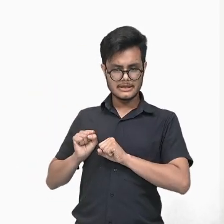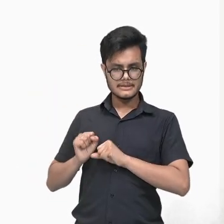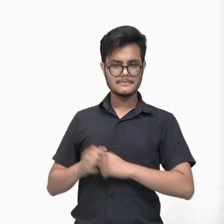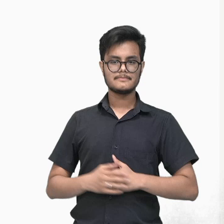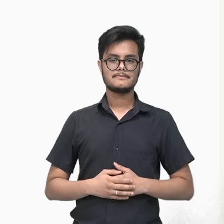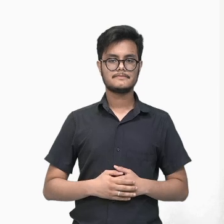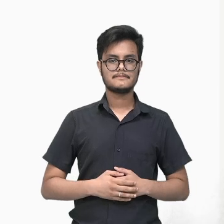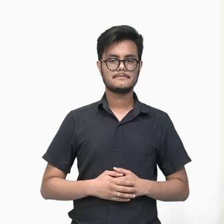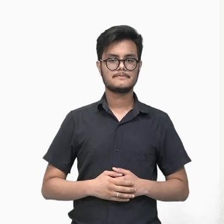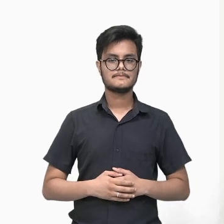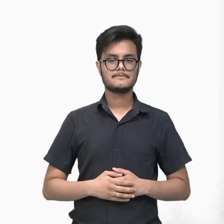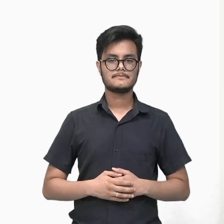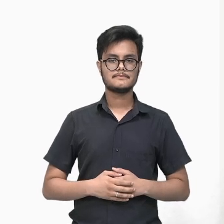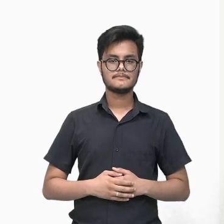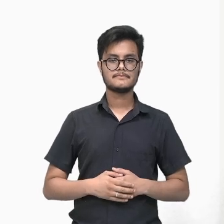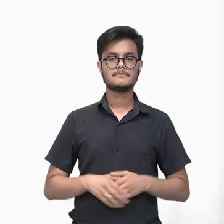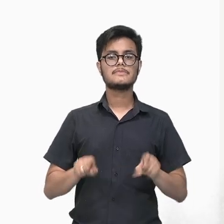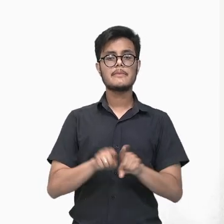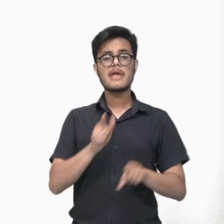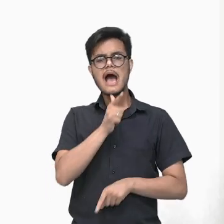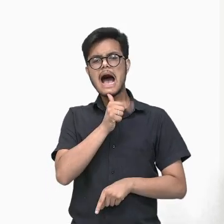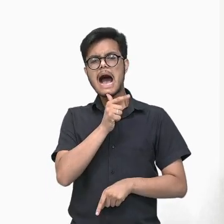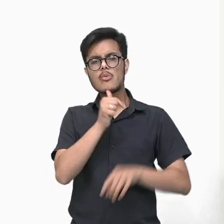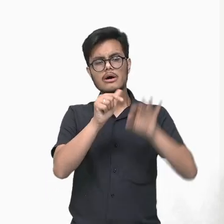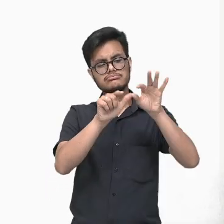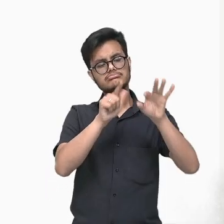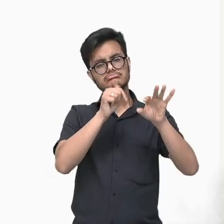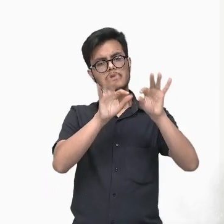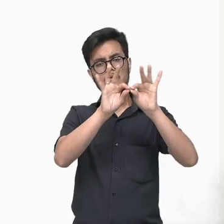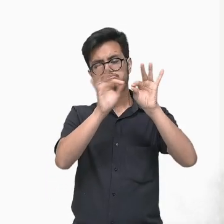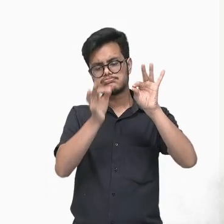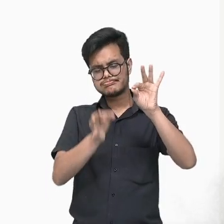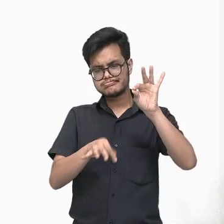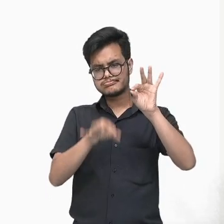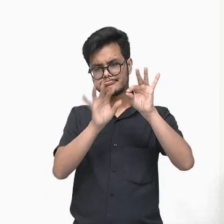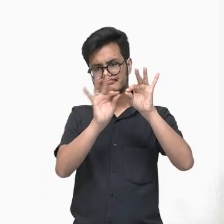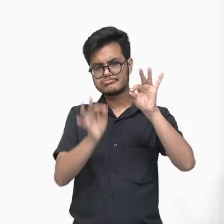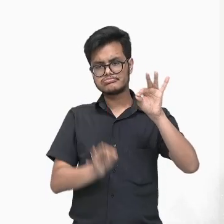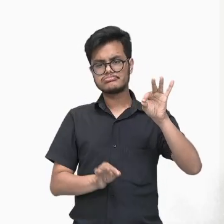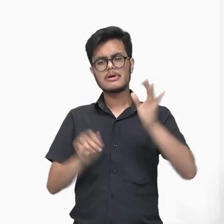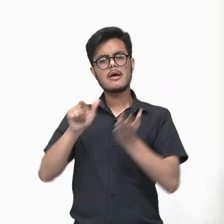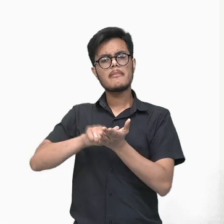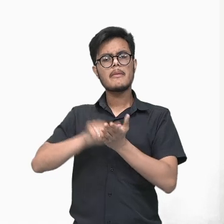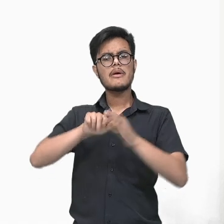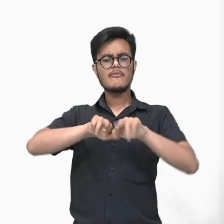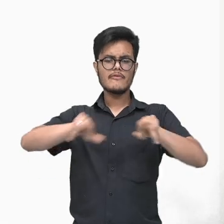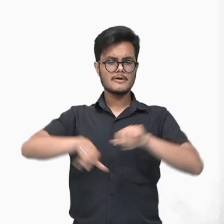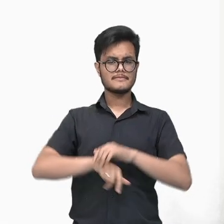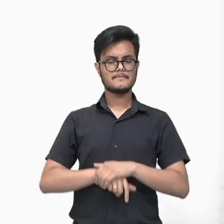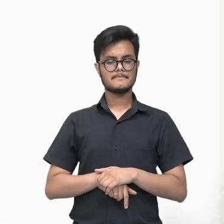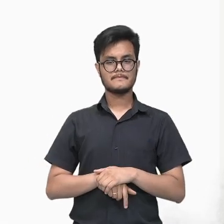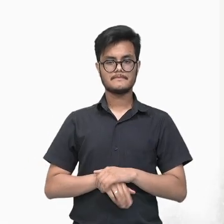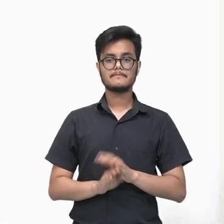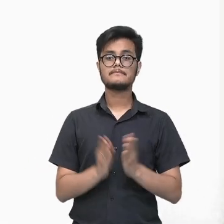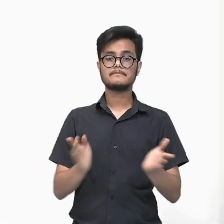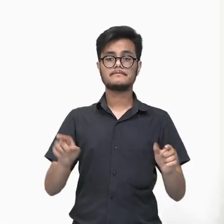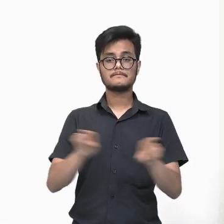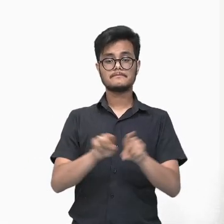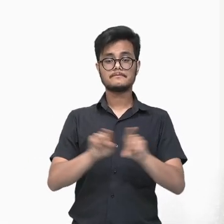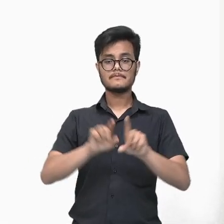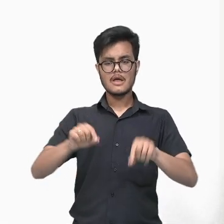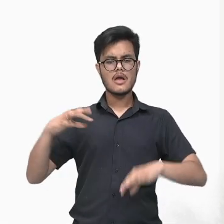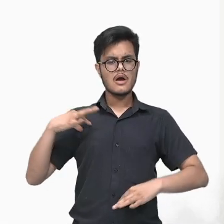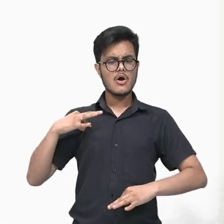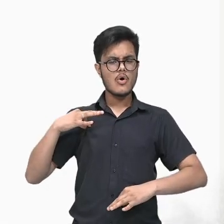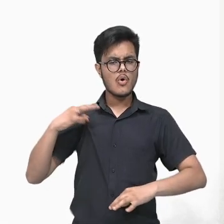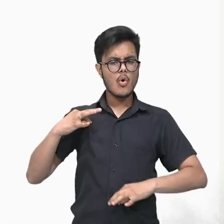cabelos. Um filete de água, pedaços de papel picado, entre outros. Até mesmo uma roupa